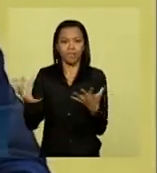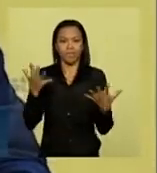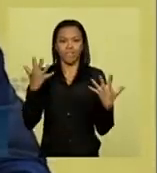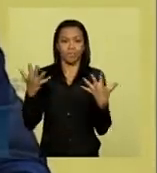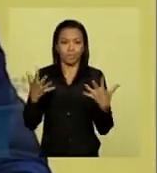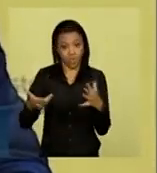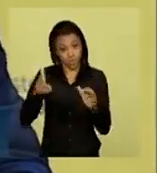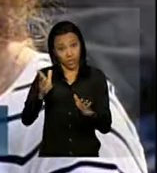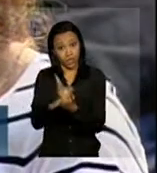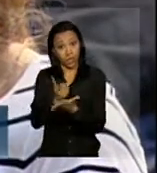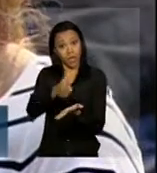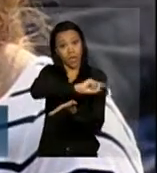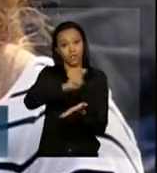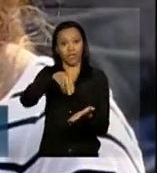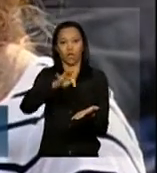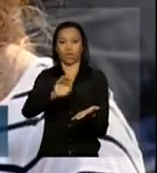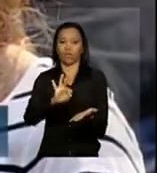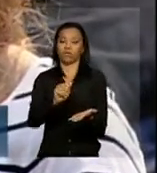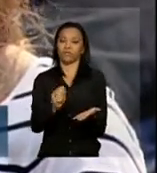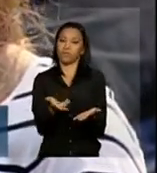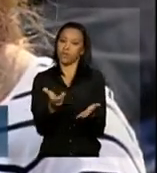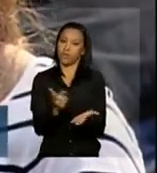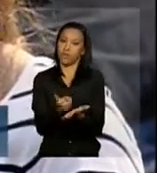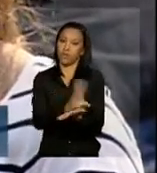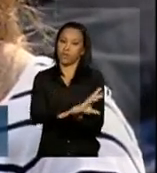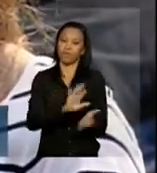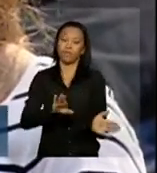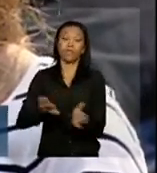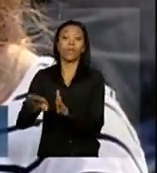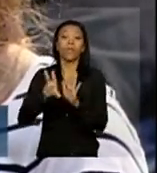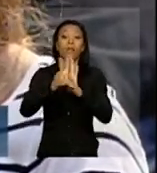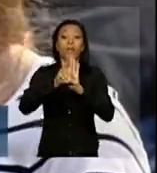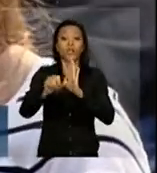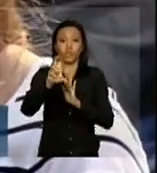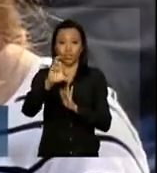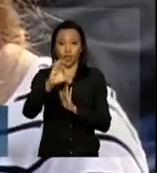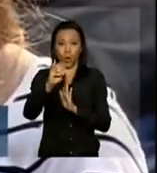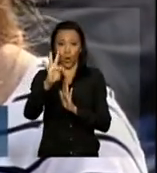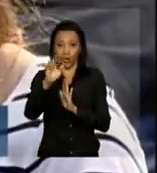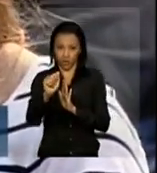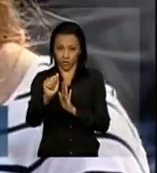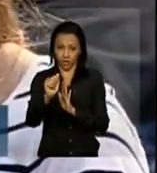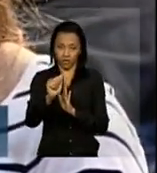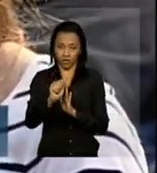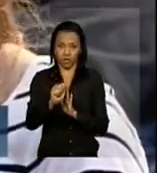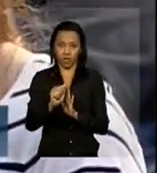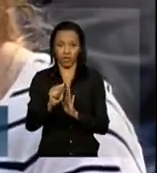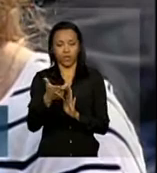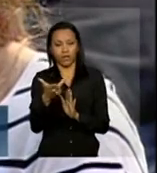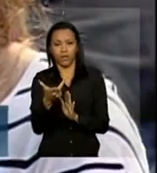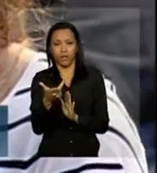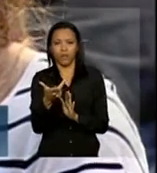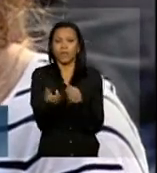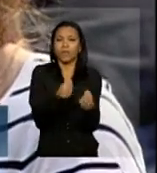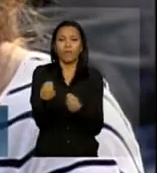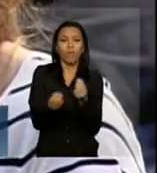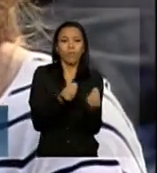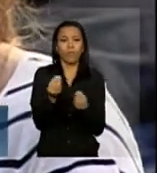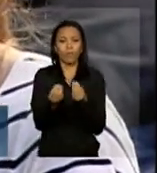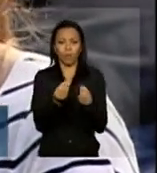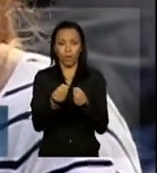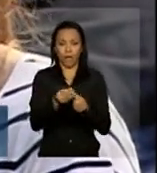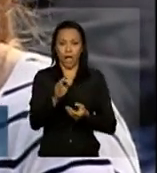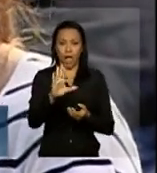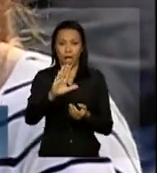antes I da lei de cotas os cinquenta por cento ela tem que as os bônus ações